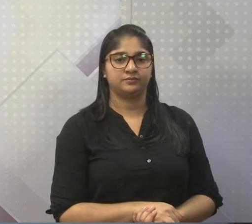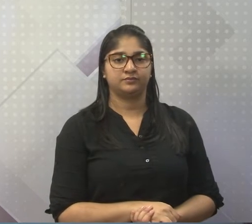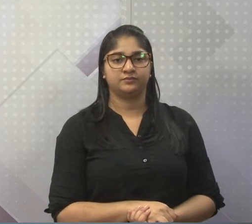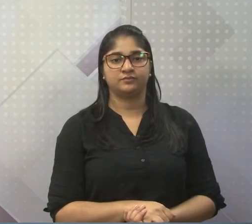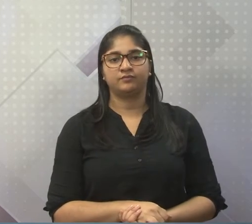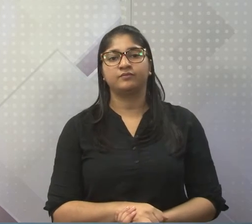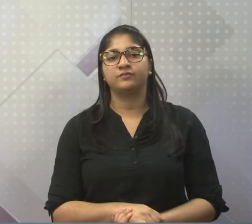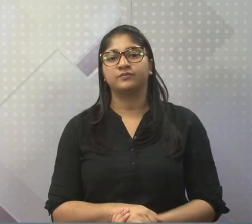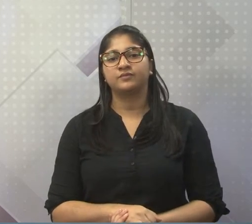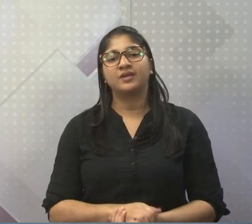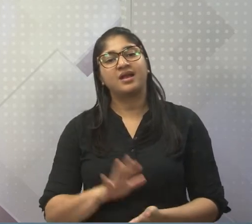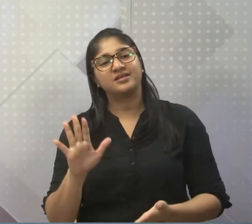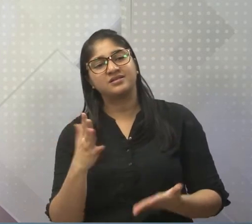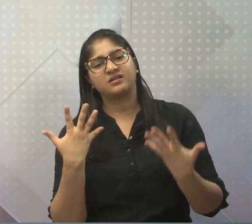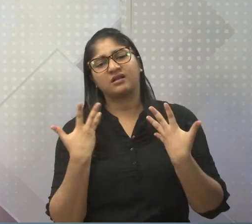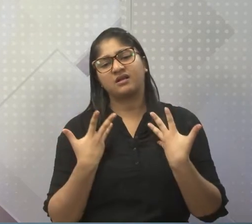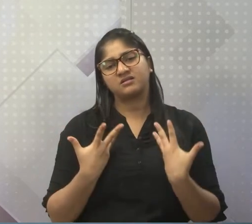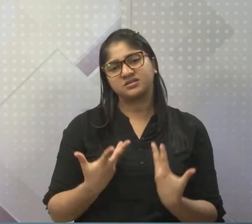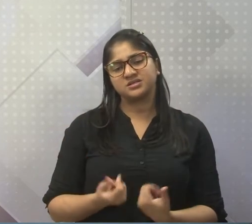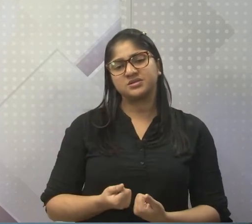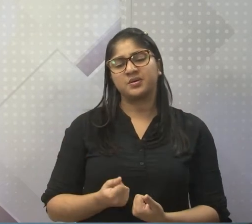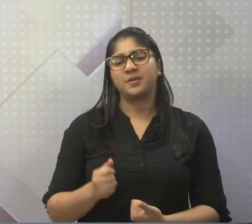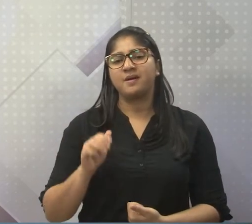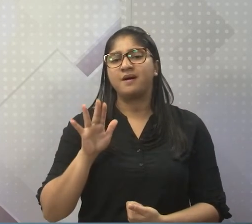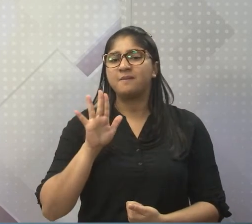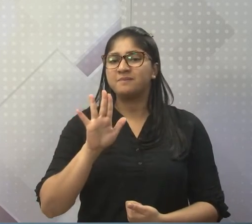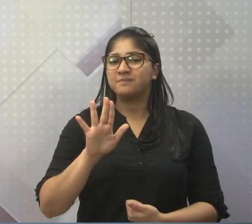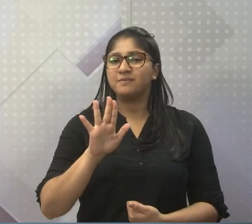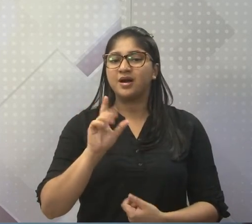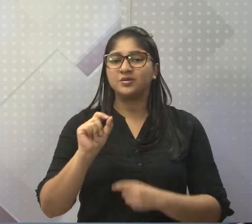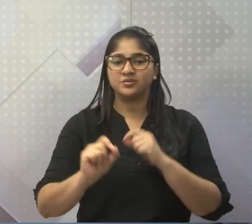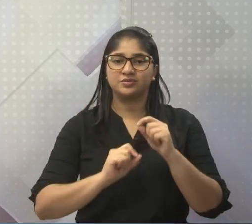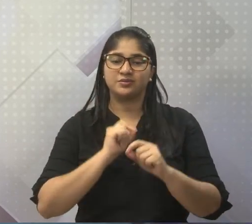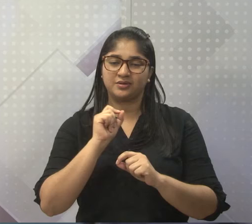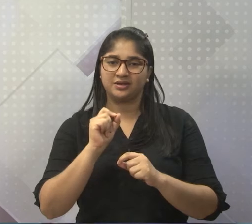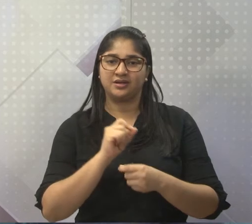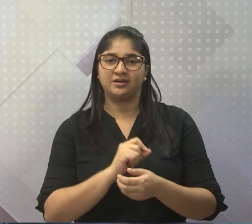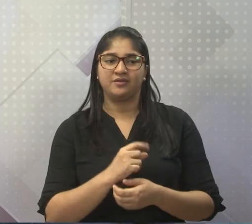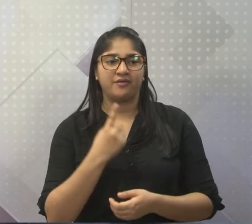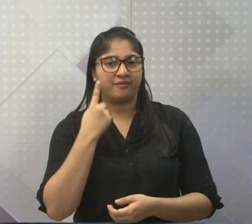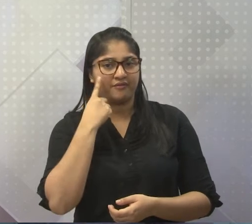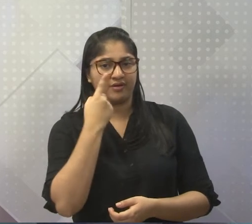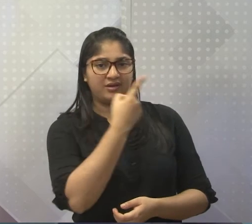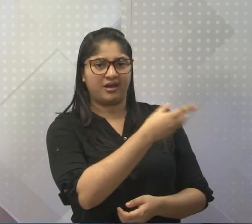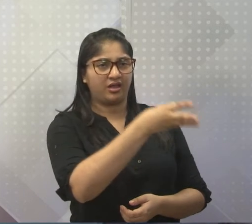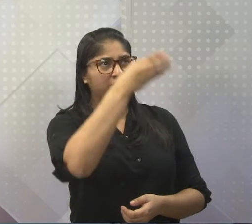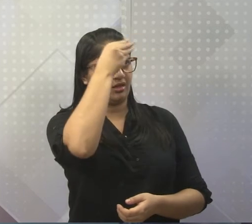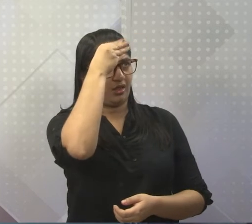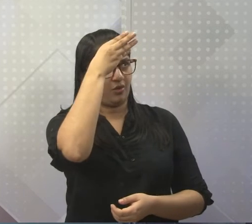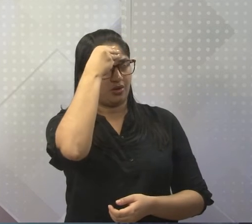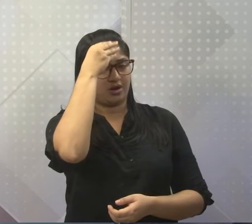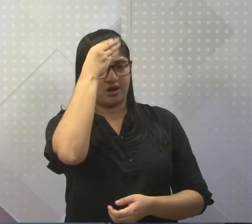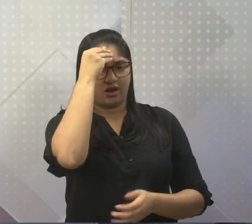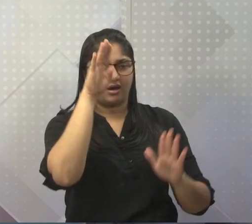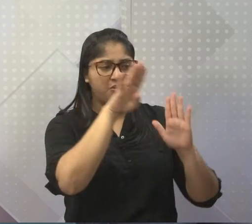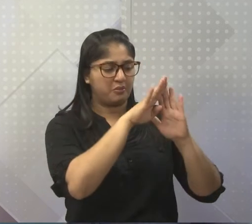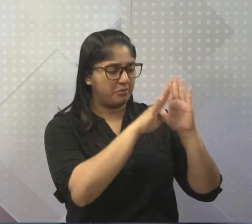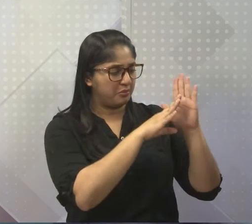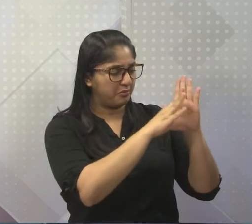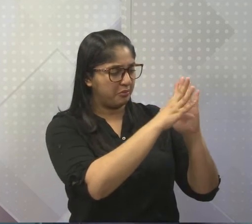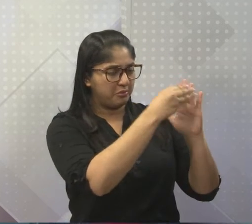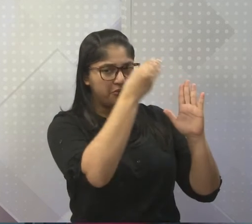Demonstrações podem ser cansativas, mas às vezes é melhor do que vocês chegarem e decorar todas essas fórmulas.